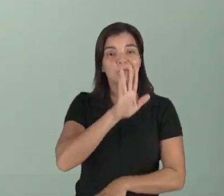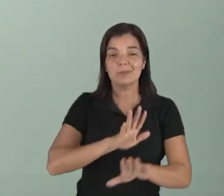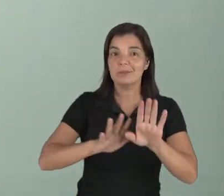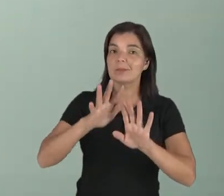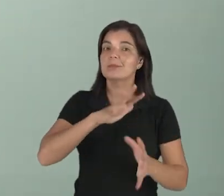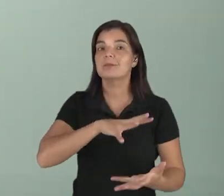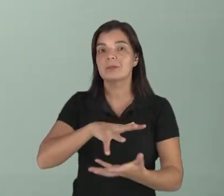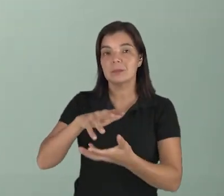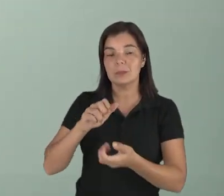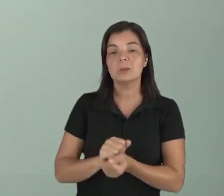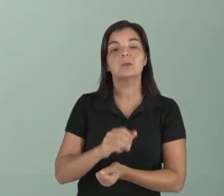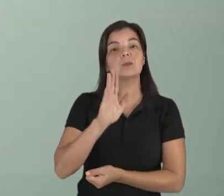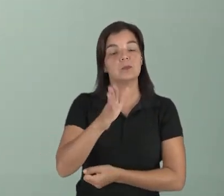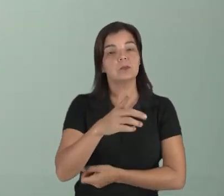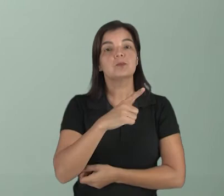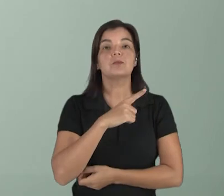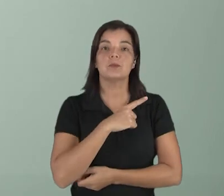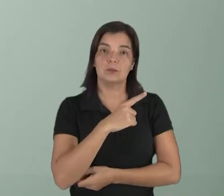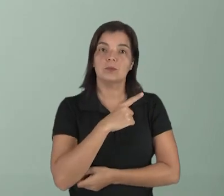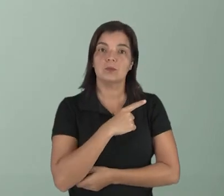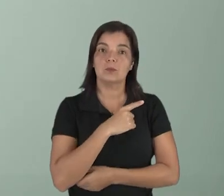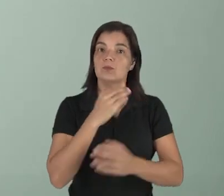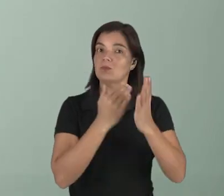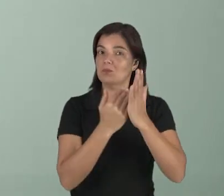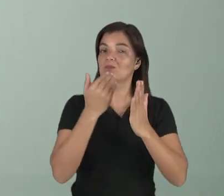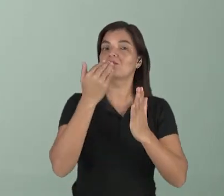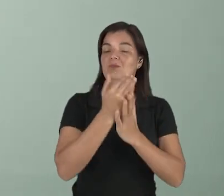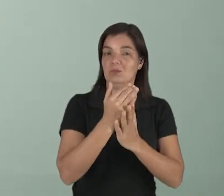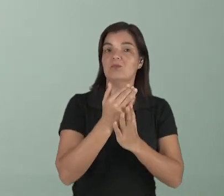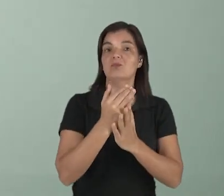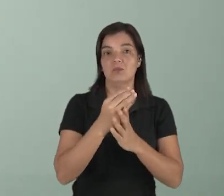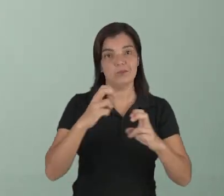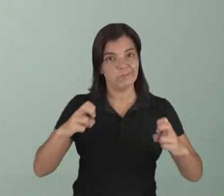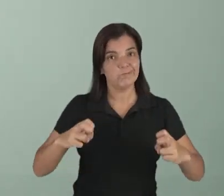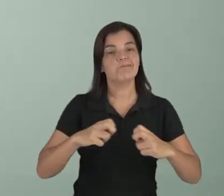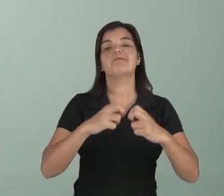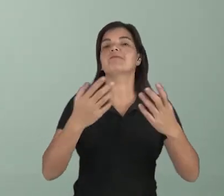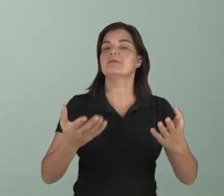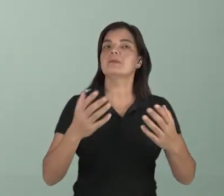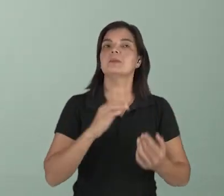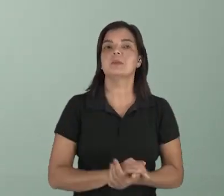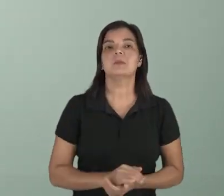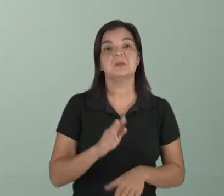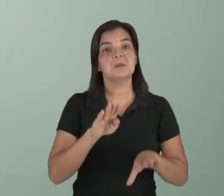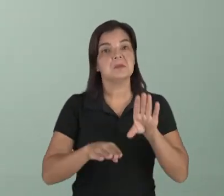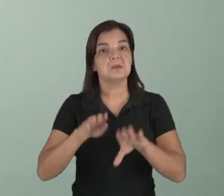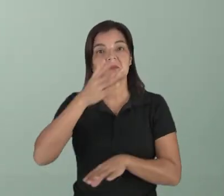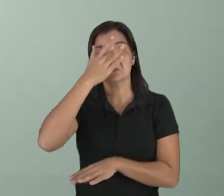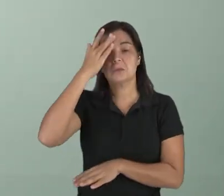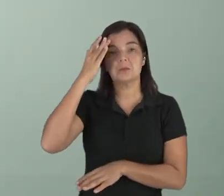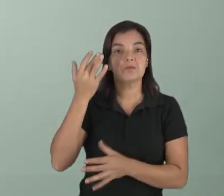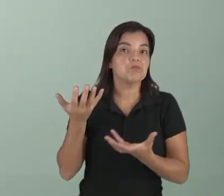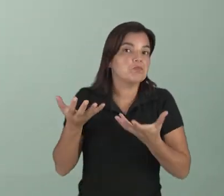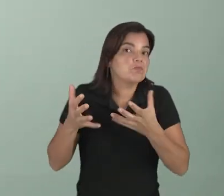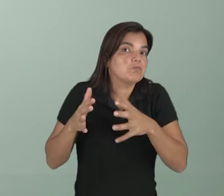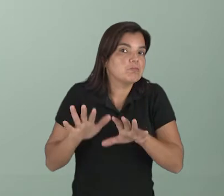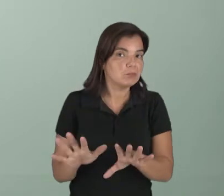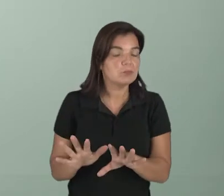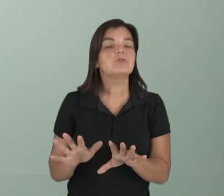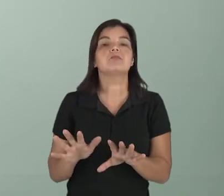mundo, né? Tem já um índice maior de acidentes, né? Talvez as pessoas não busquem muito